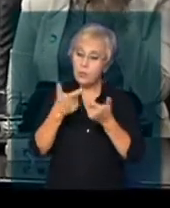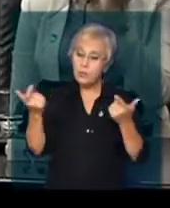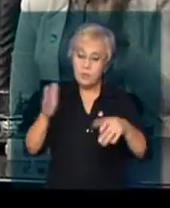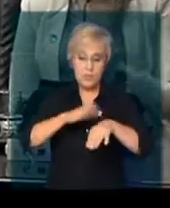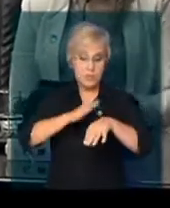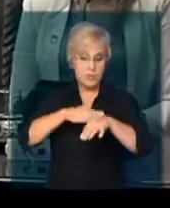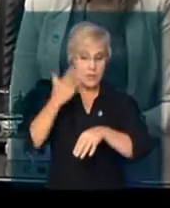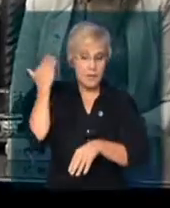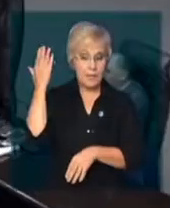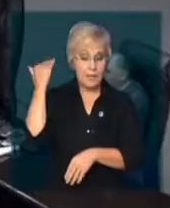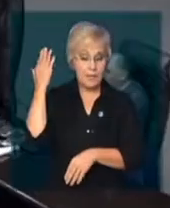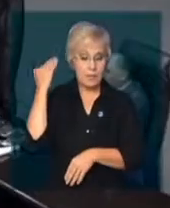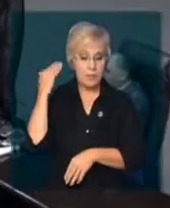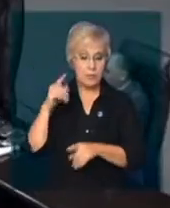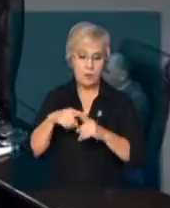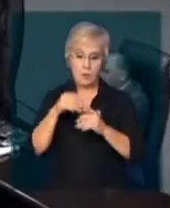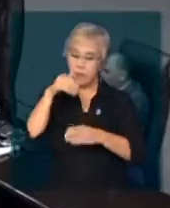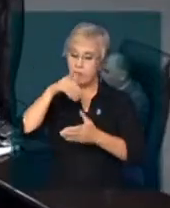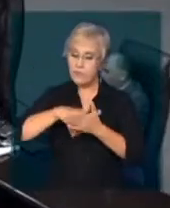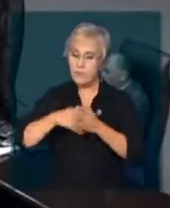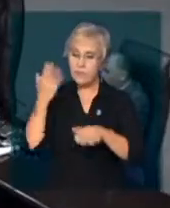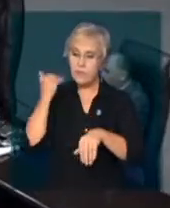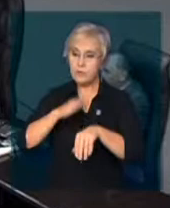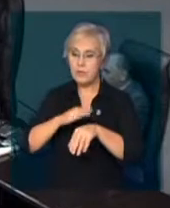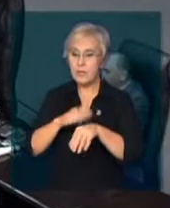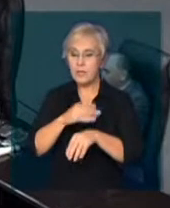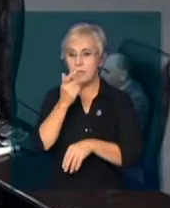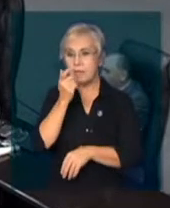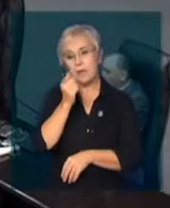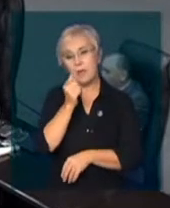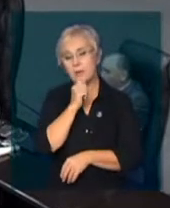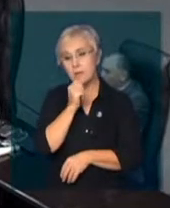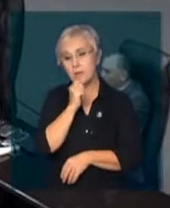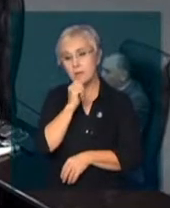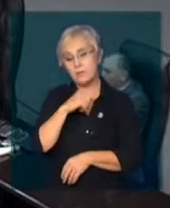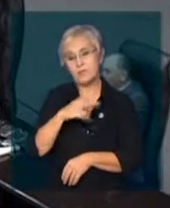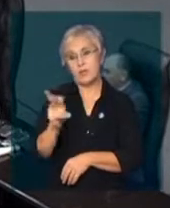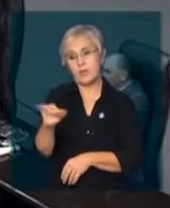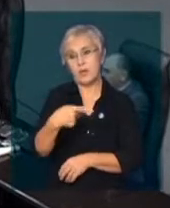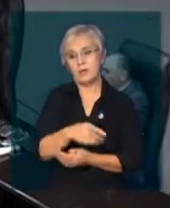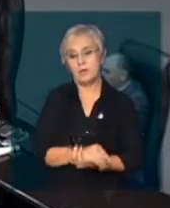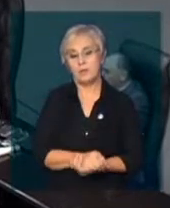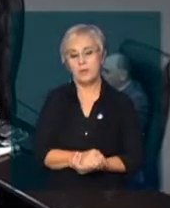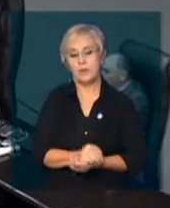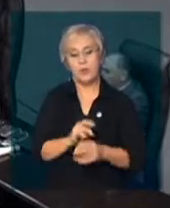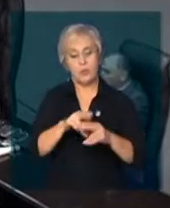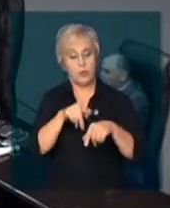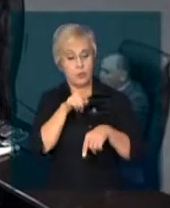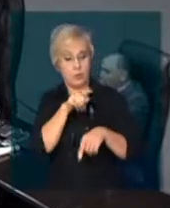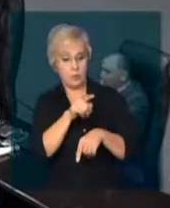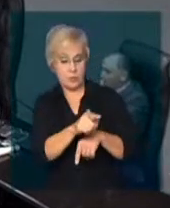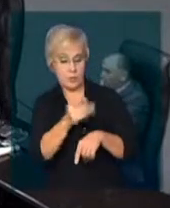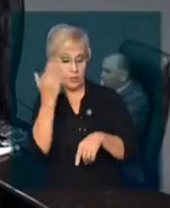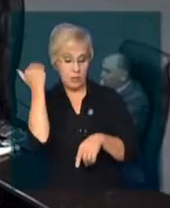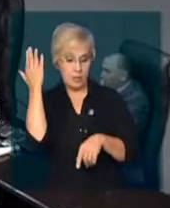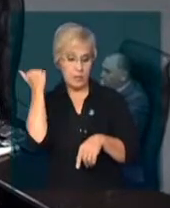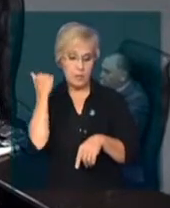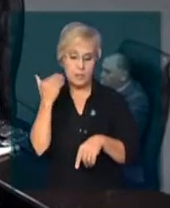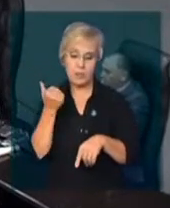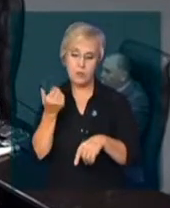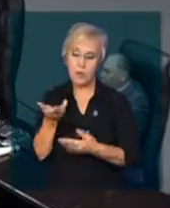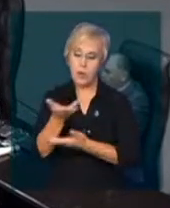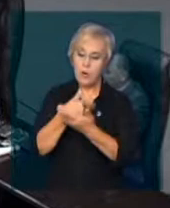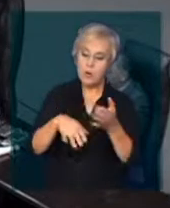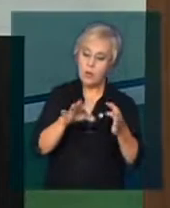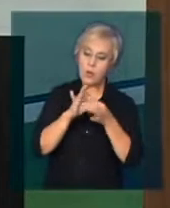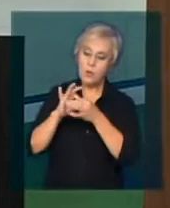um erro não ter sido votada naquele momento, pelo menos o mínimo daquela proposta, porque ali já se abria a mão do compartilhamento